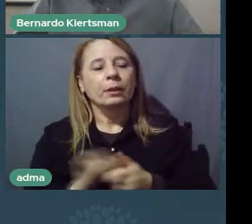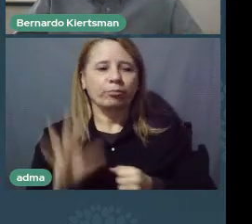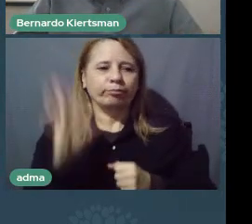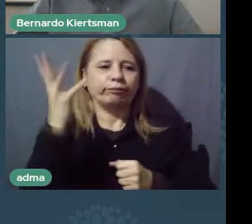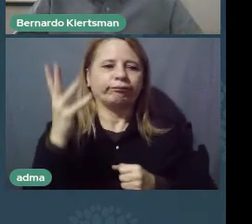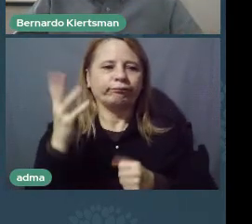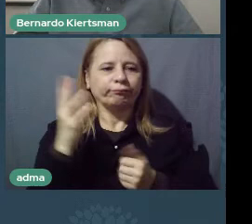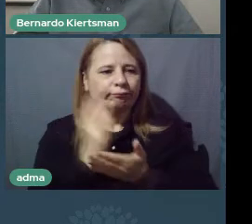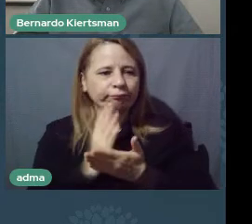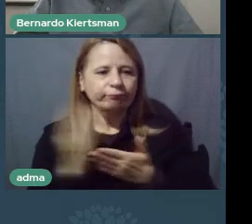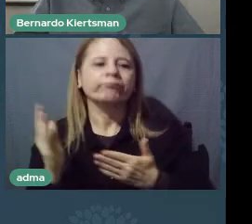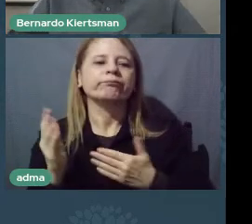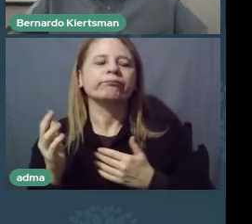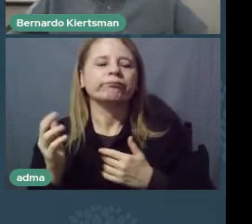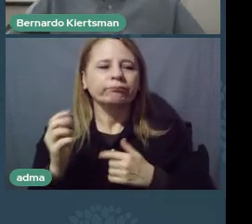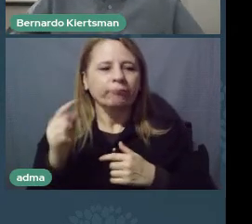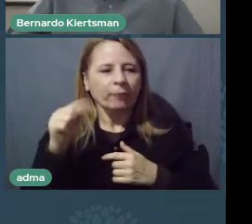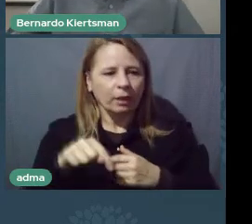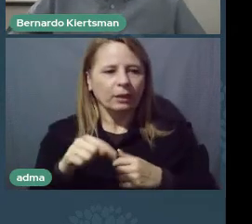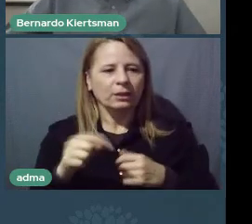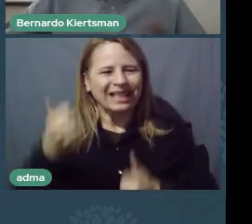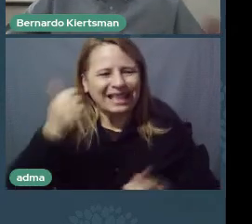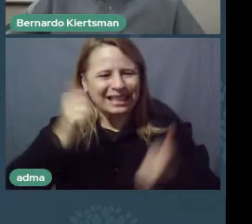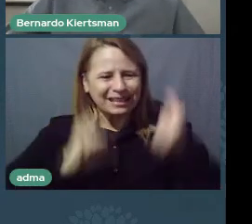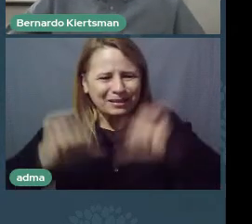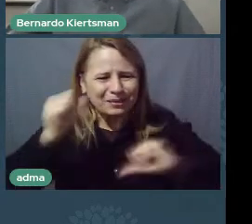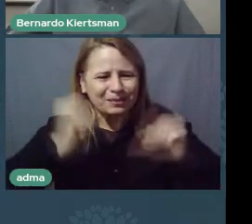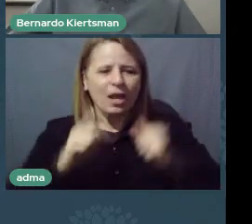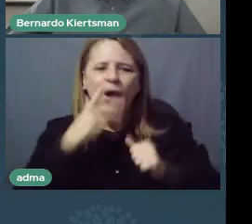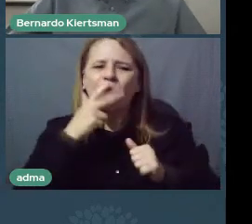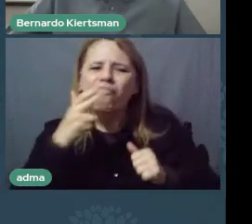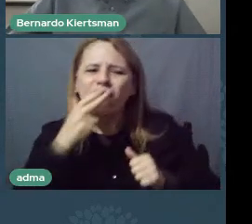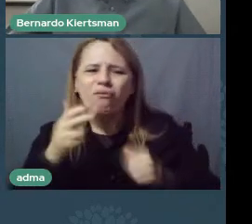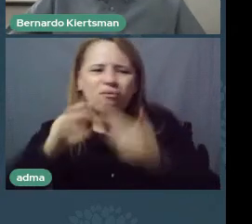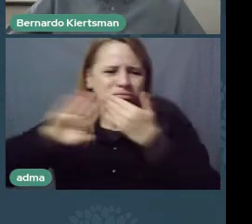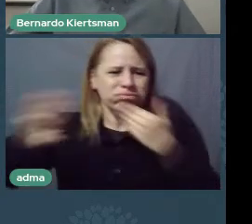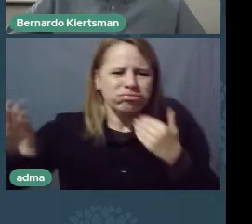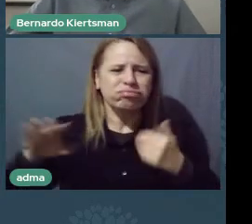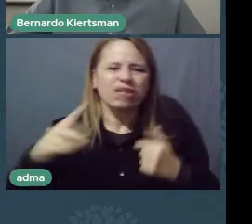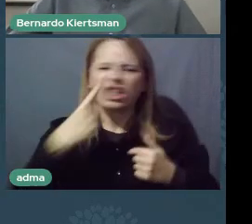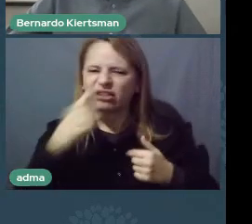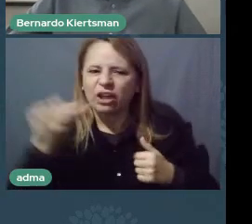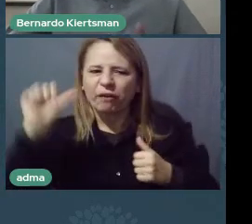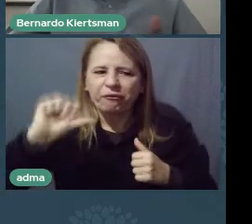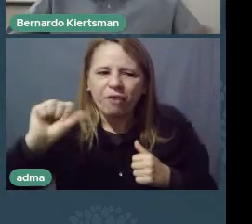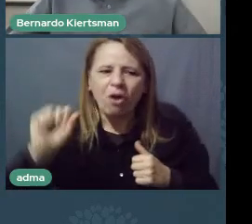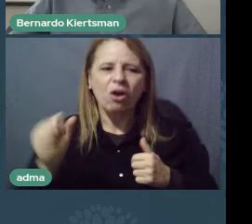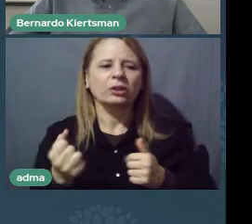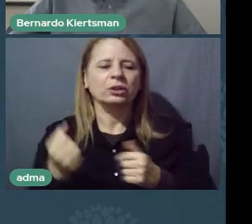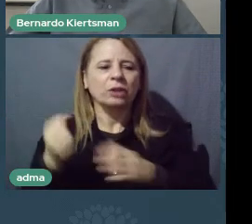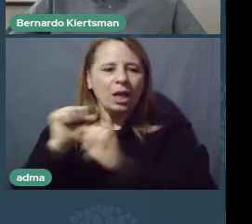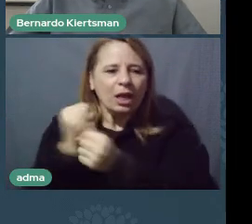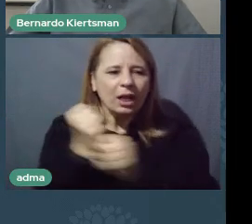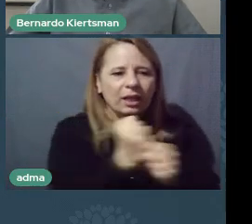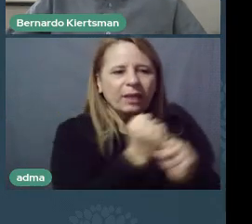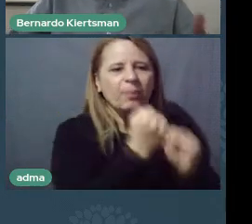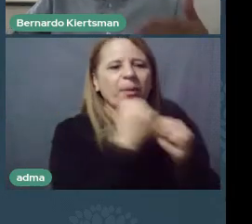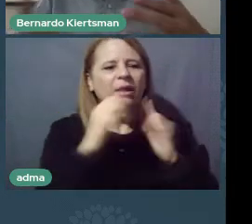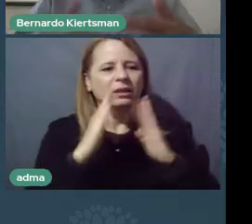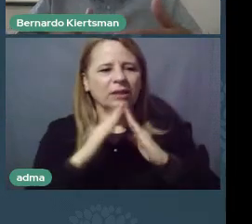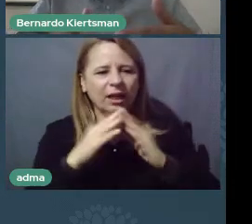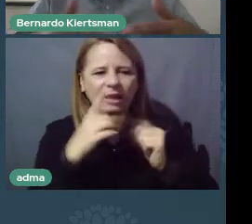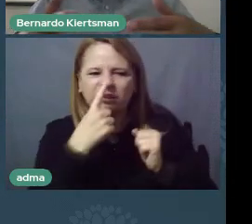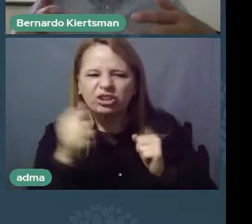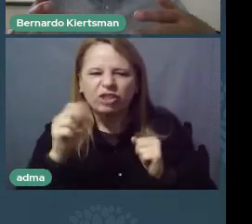desencadeamento dessas crises, né? Fumaça de cigarro, odores fortes, por exemplo, material de limpeza,